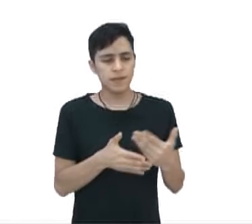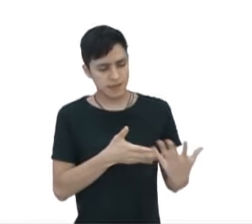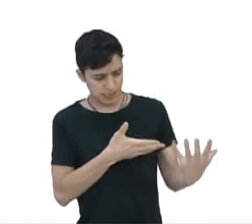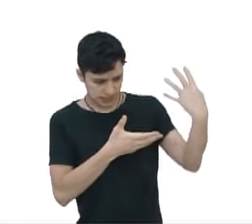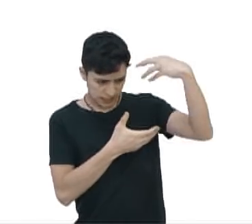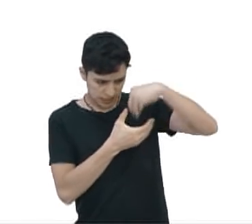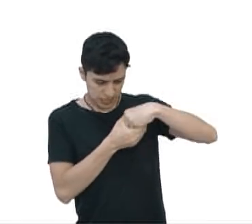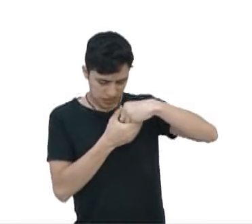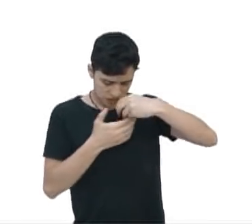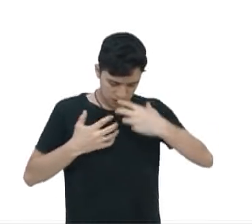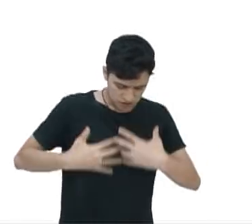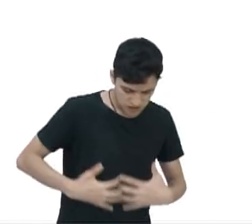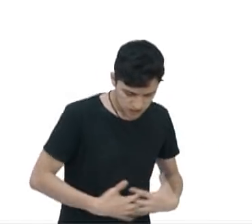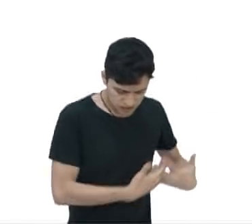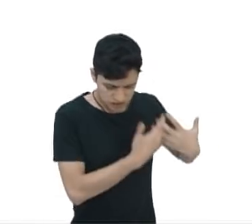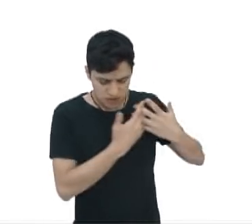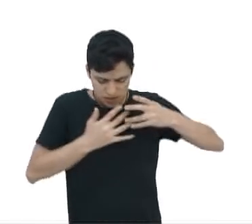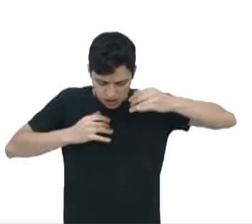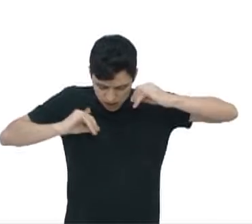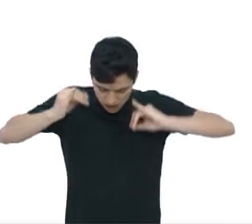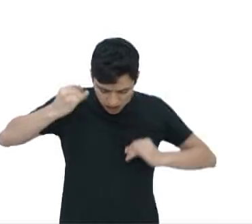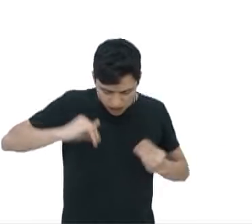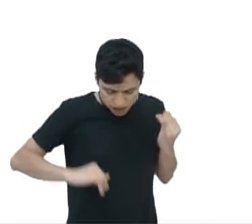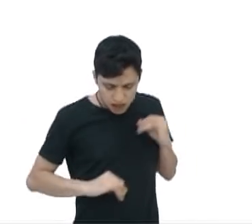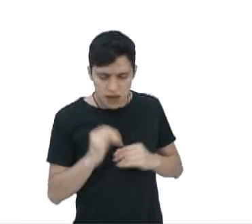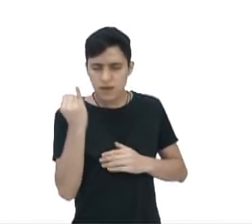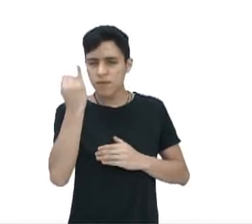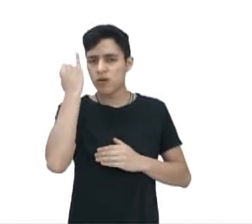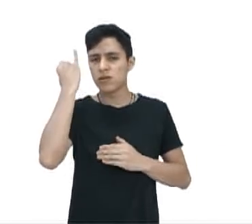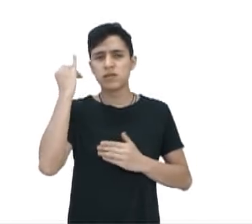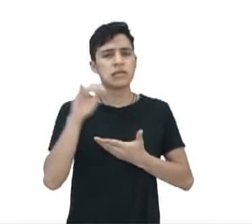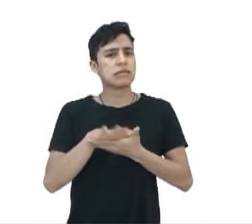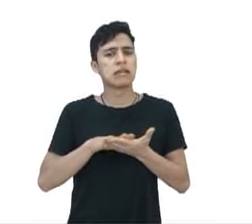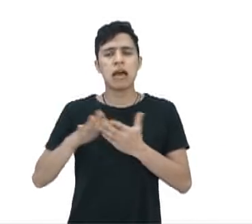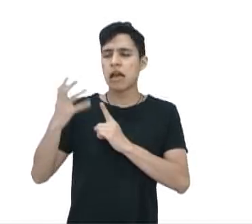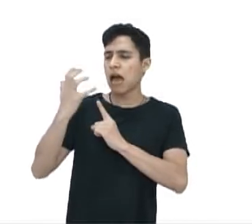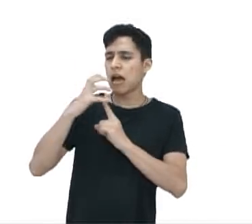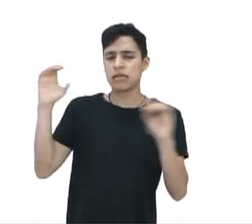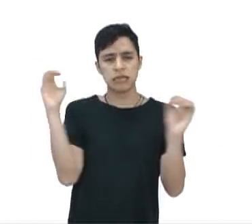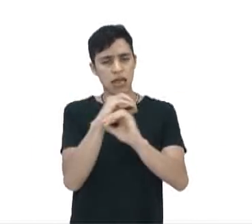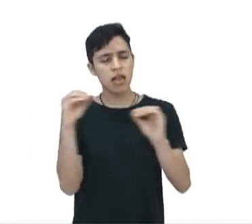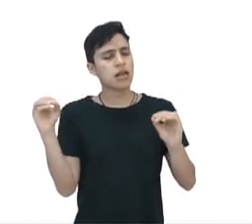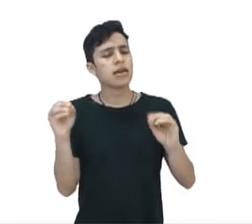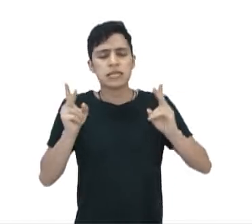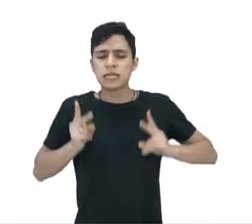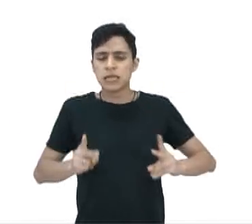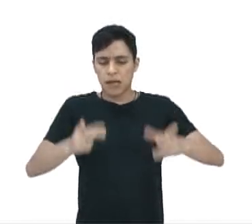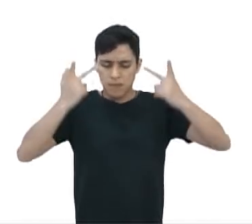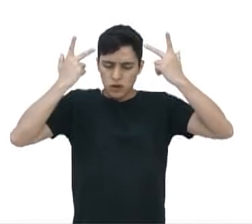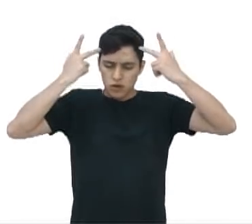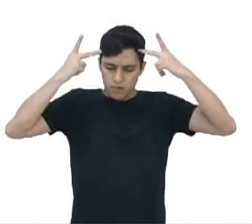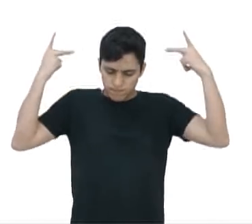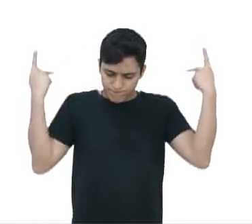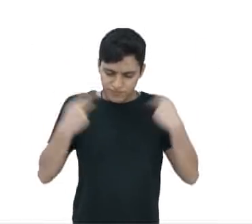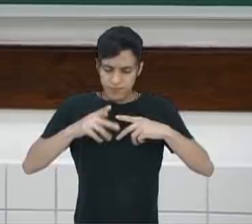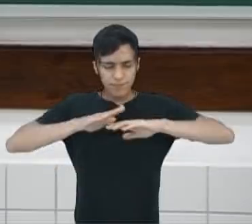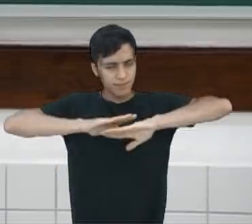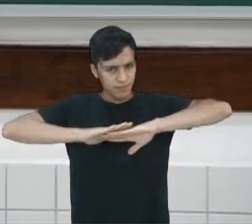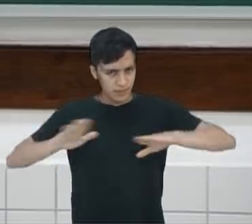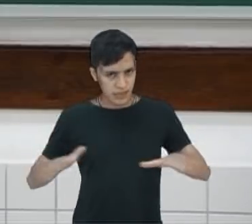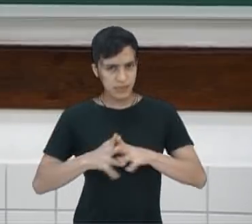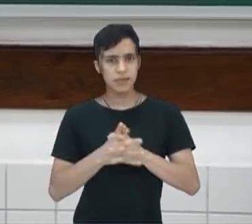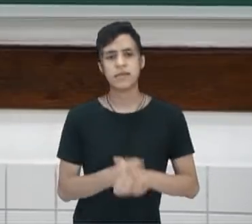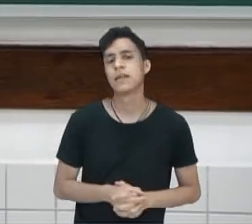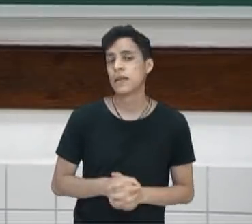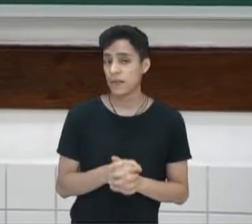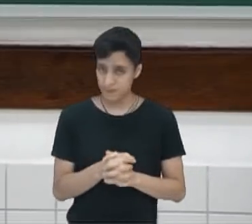funções e reações químicas essenciais não sejam influenciadas e permaneçam dentro do que, né, é o